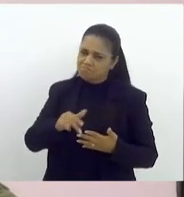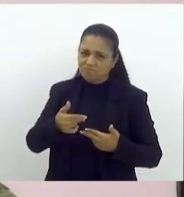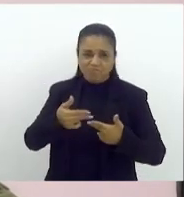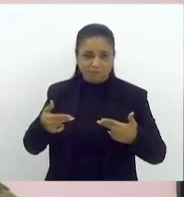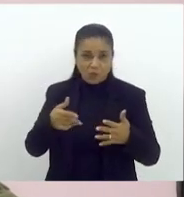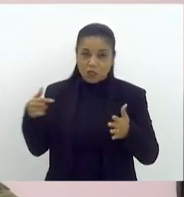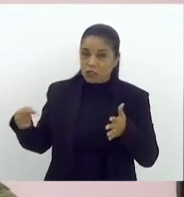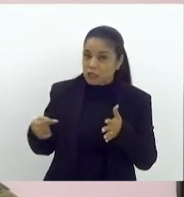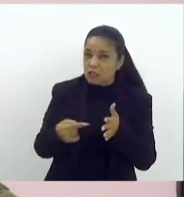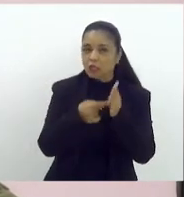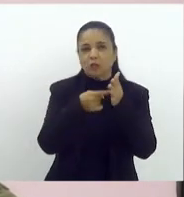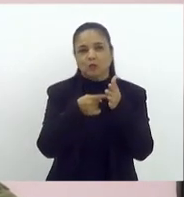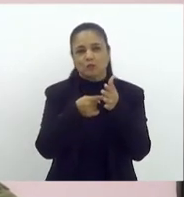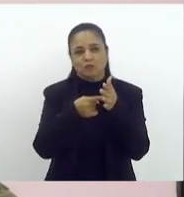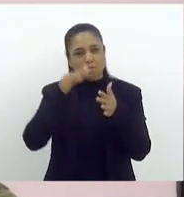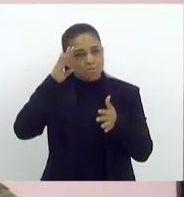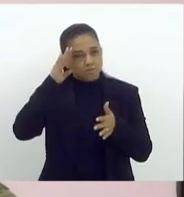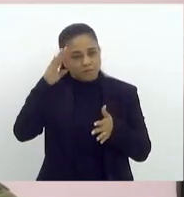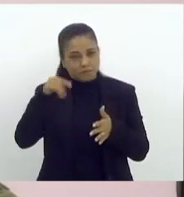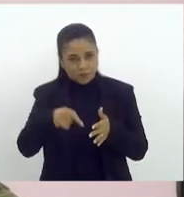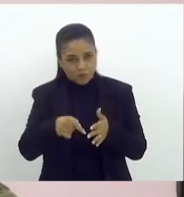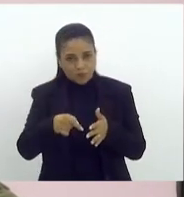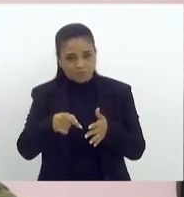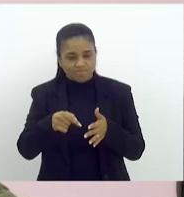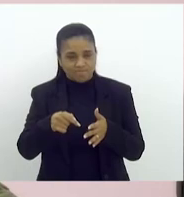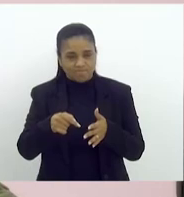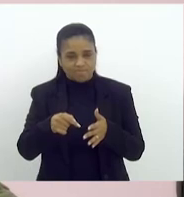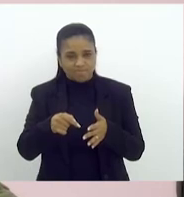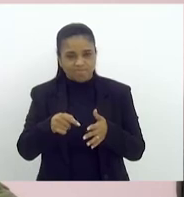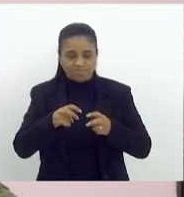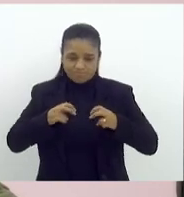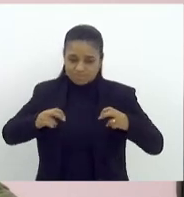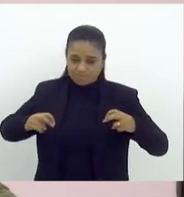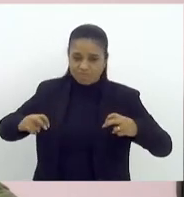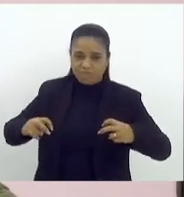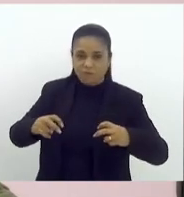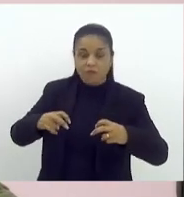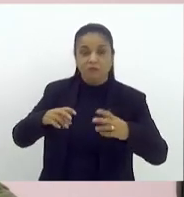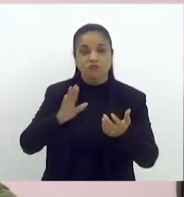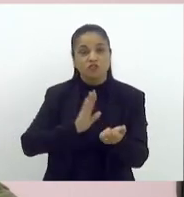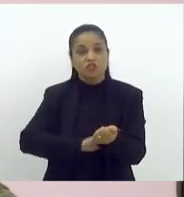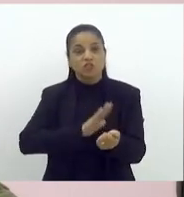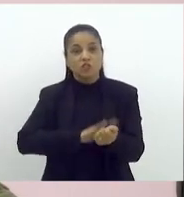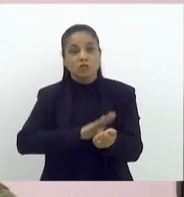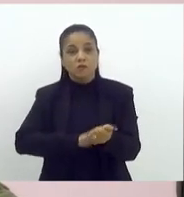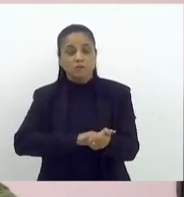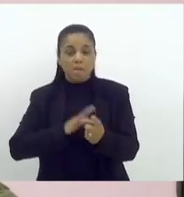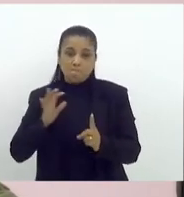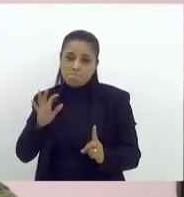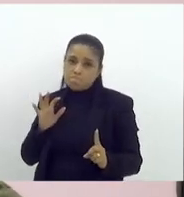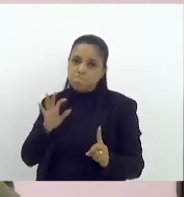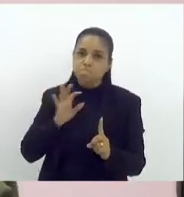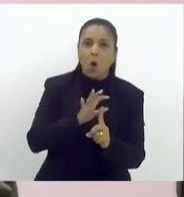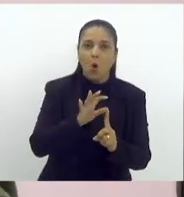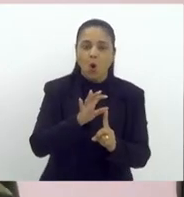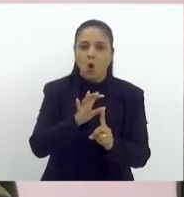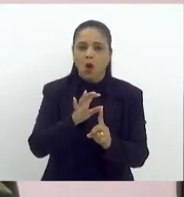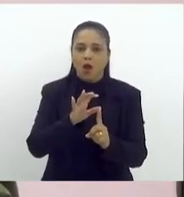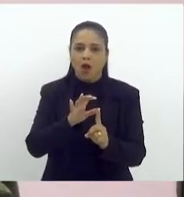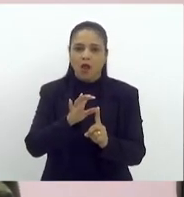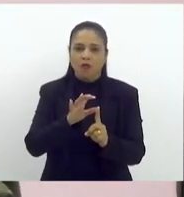fazer denúncia toda vez que as nossas rodas de rimam forem atacadas como são